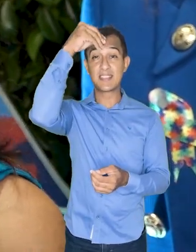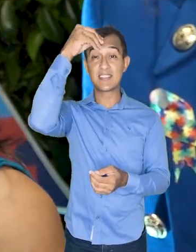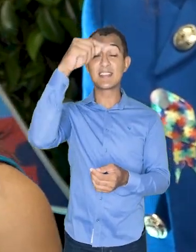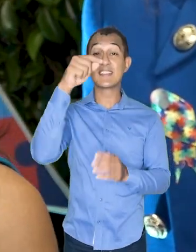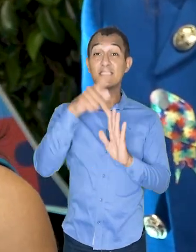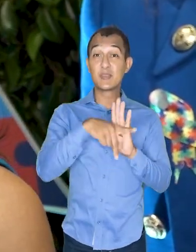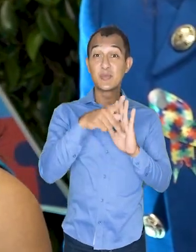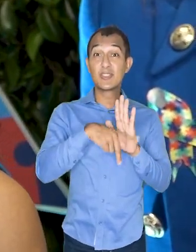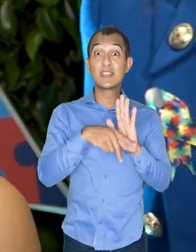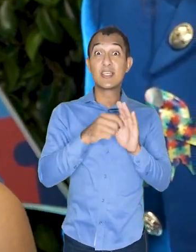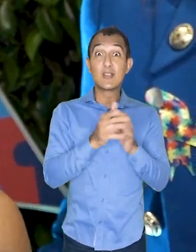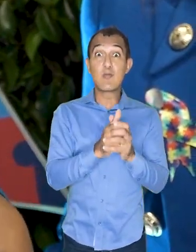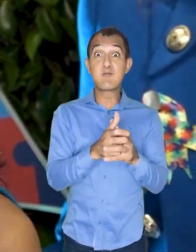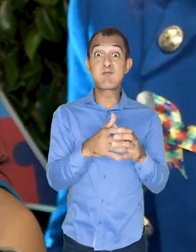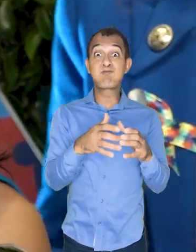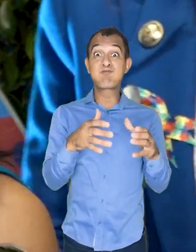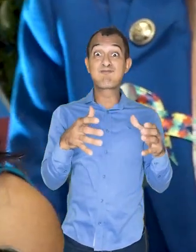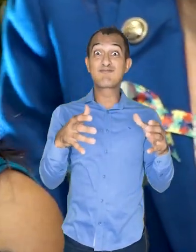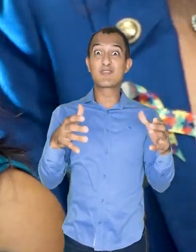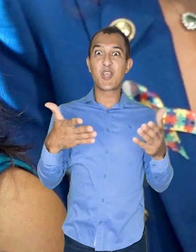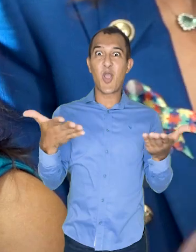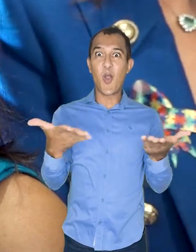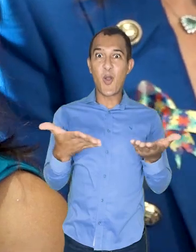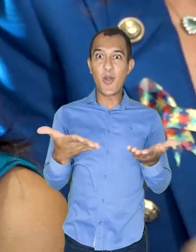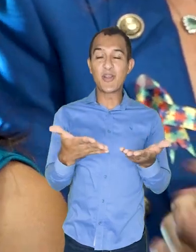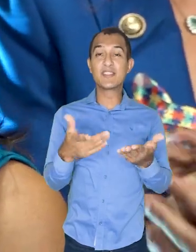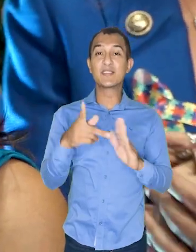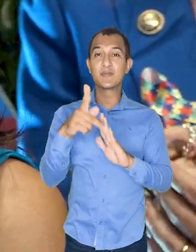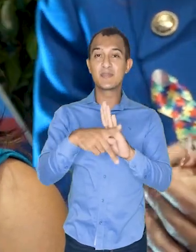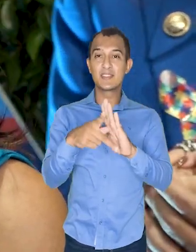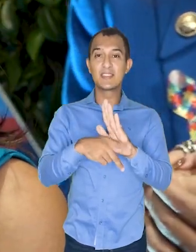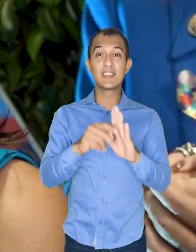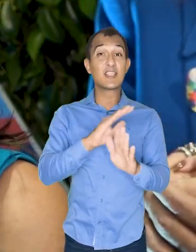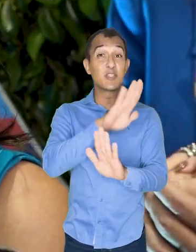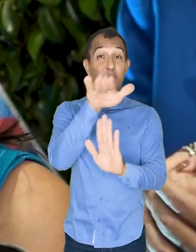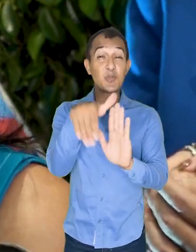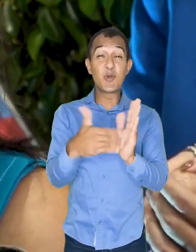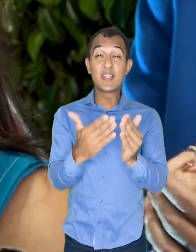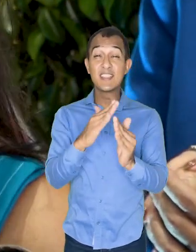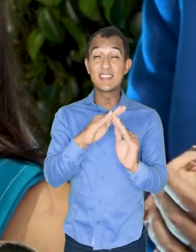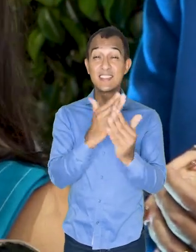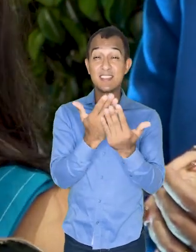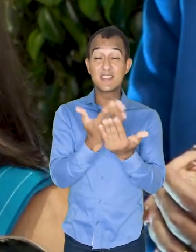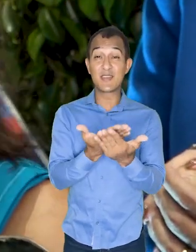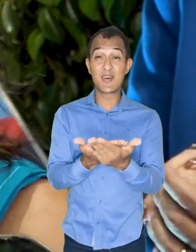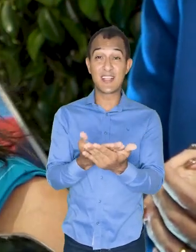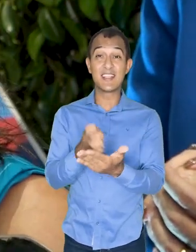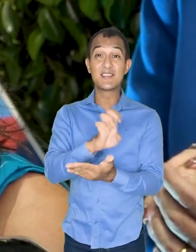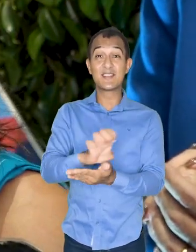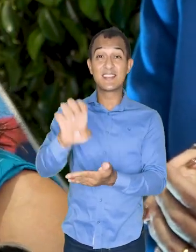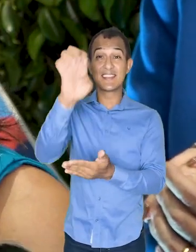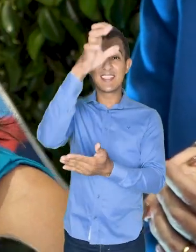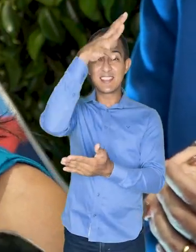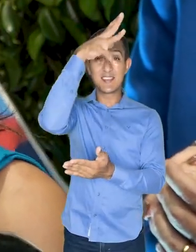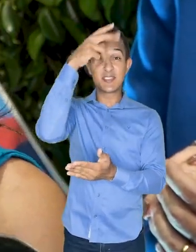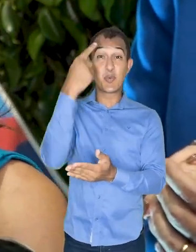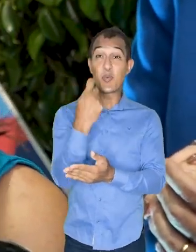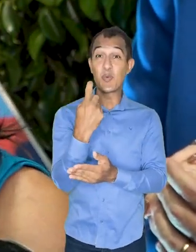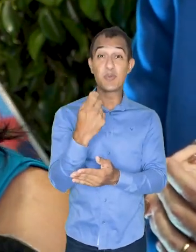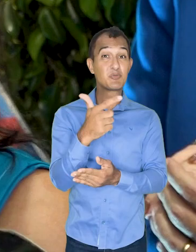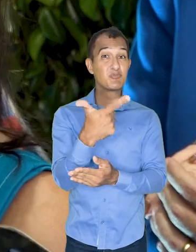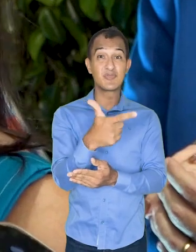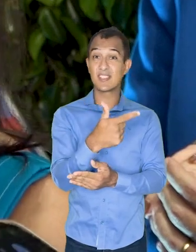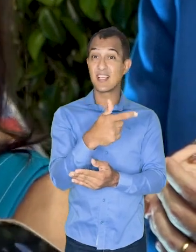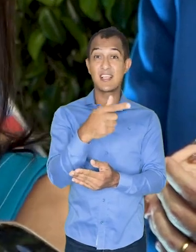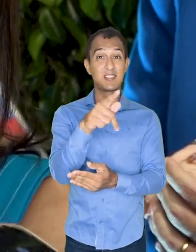madrinha, esse projeto tomou essa dimensão. E hoje, o projeto em todas as escolas do estado do Mato Grosso. Isso é